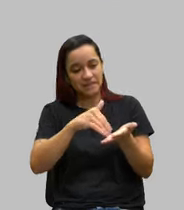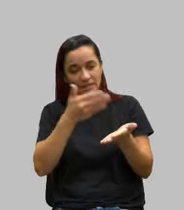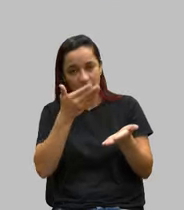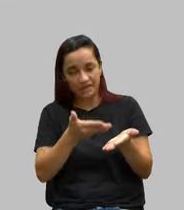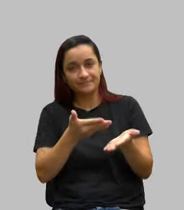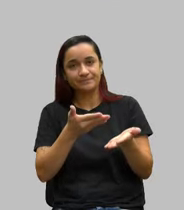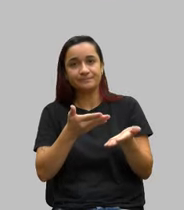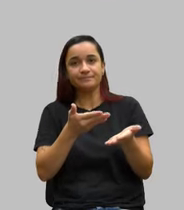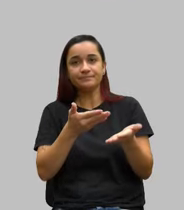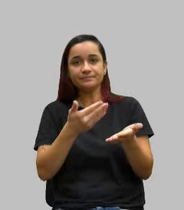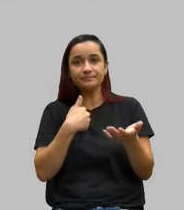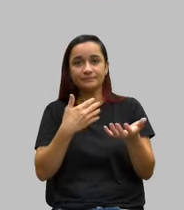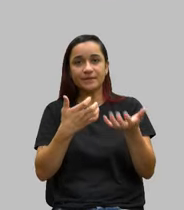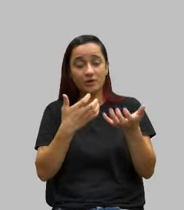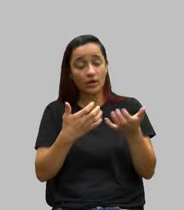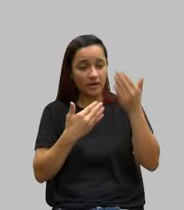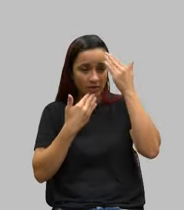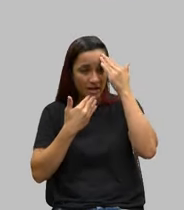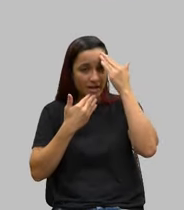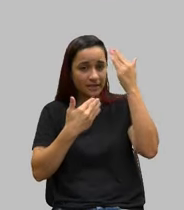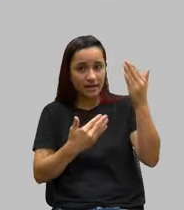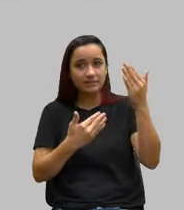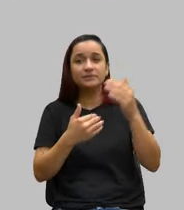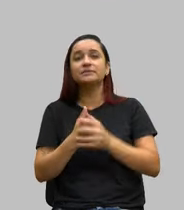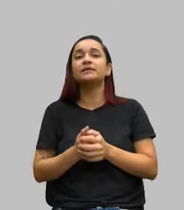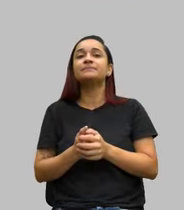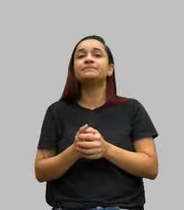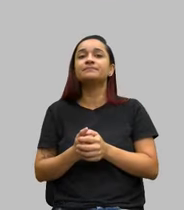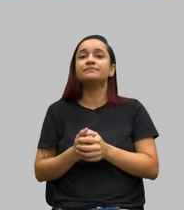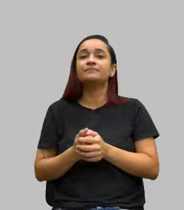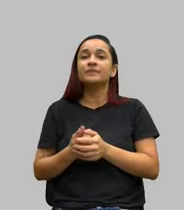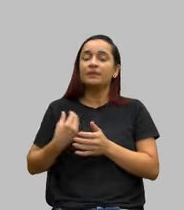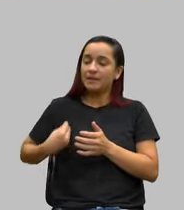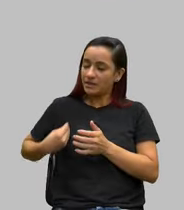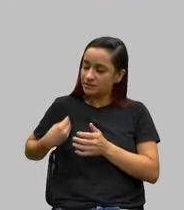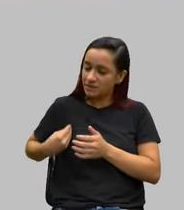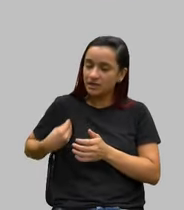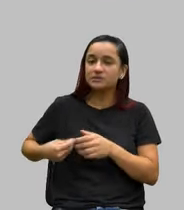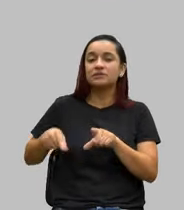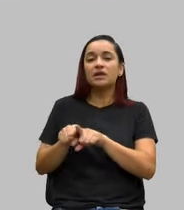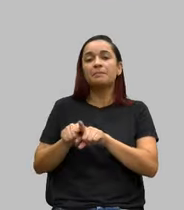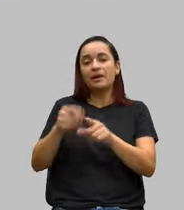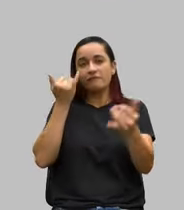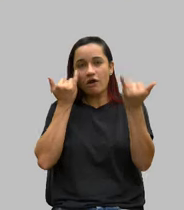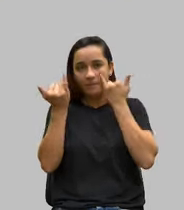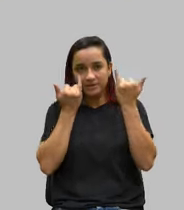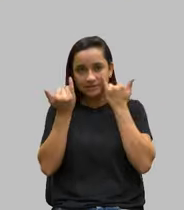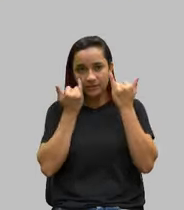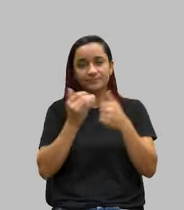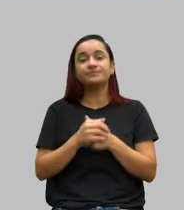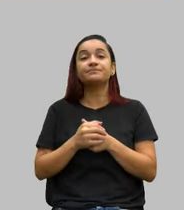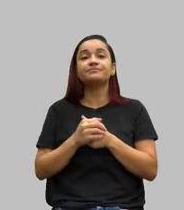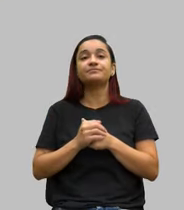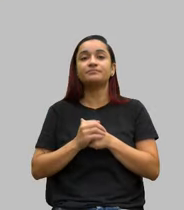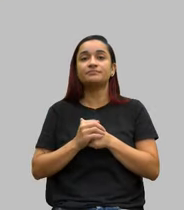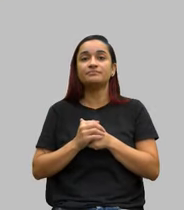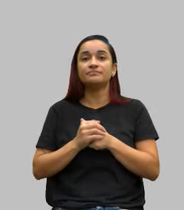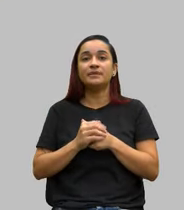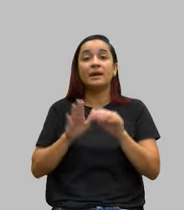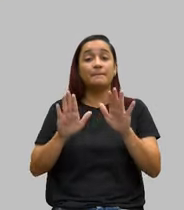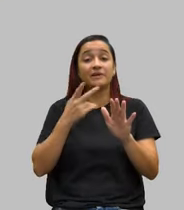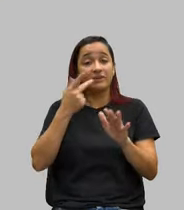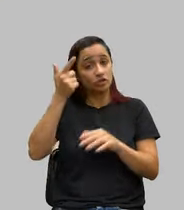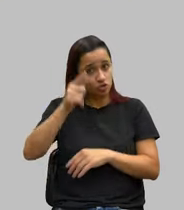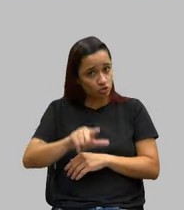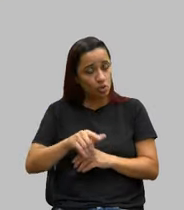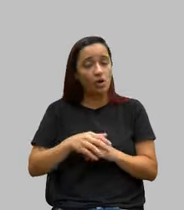eh Quero aqui agradecer o senhor pela presença pelas informações e mas